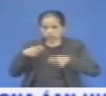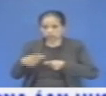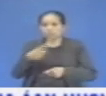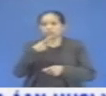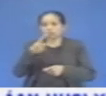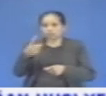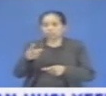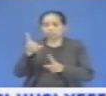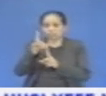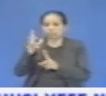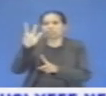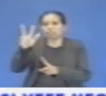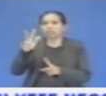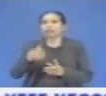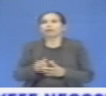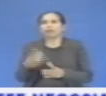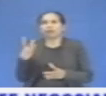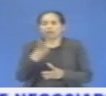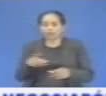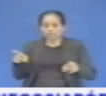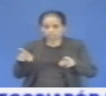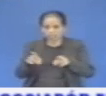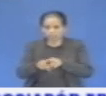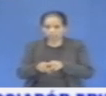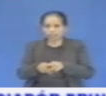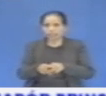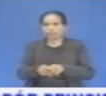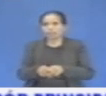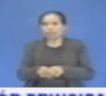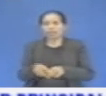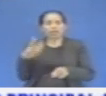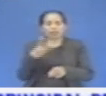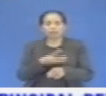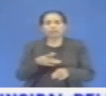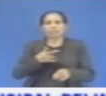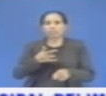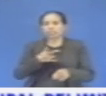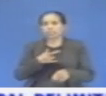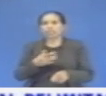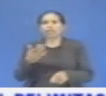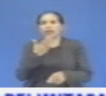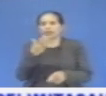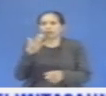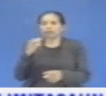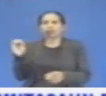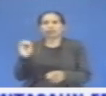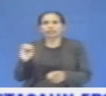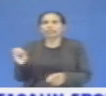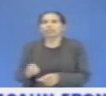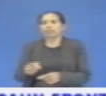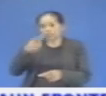dia 13 e amilu dar defesa bai argilu amela concorda oi dane ma maka tur recurso fila fali bai a